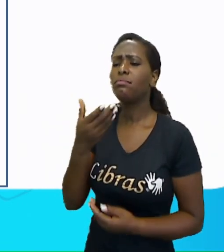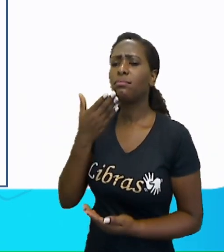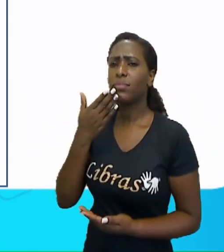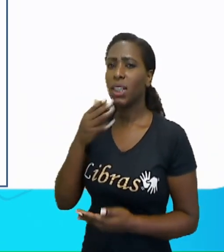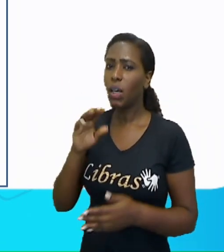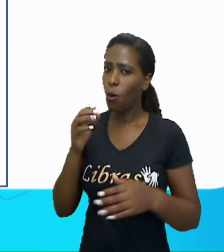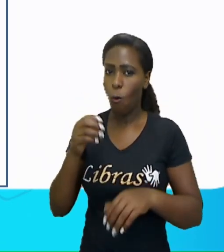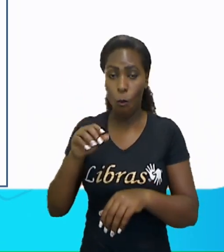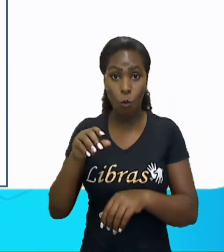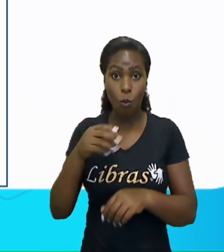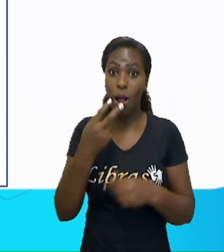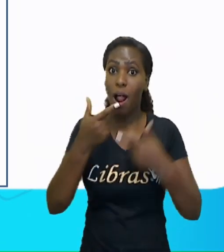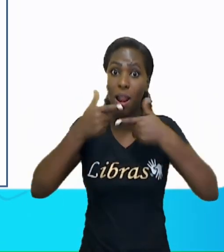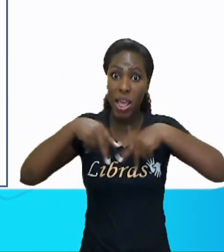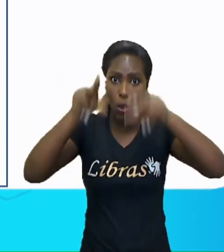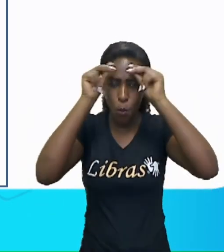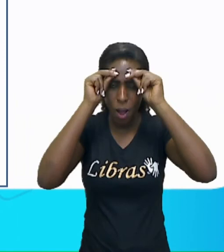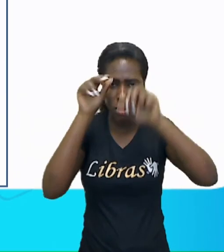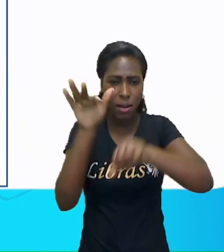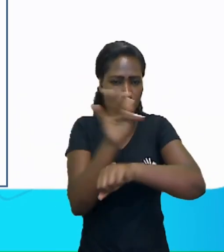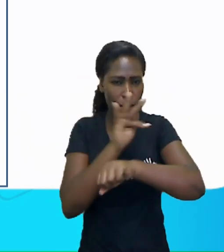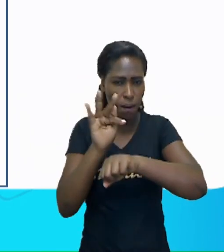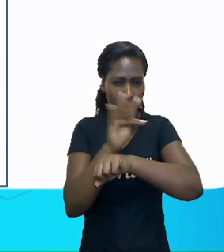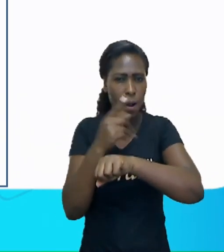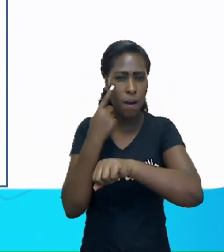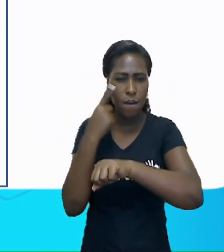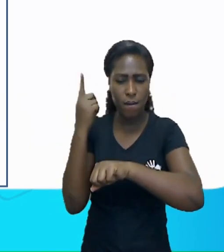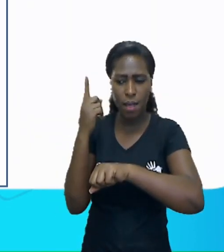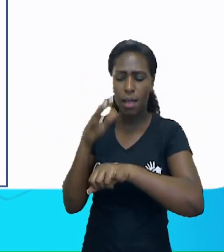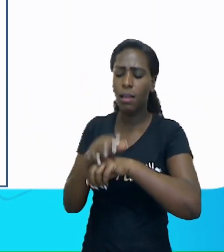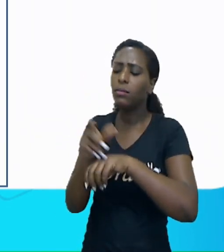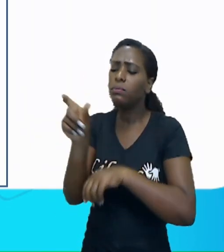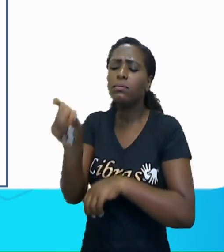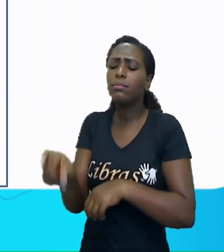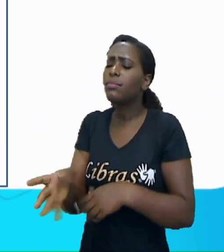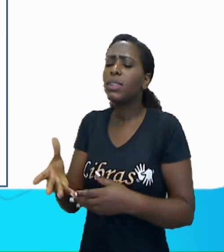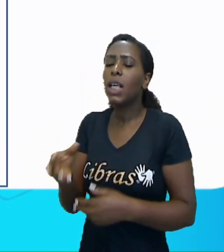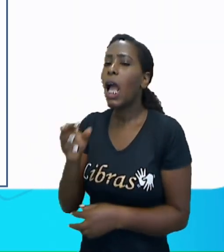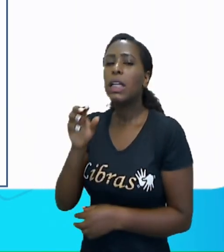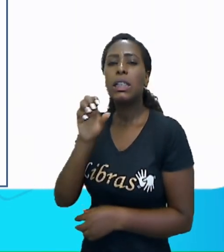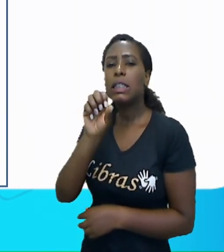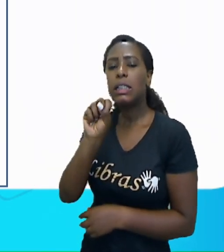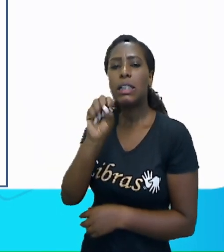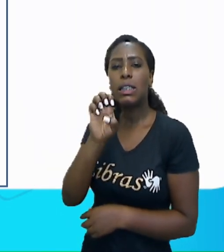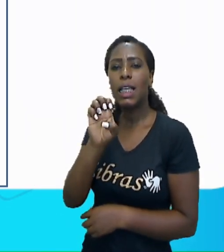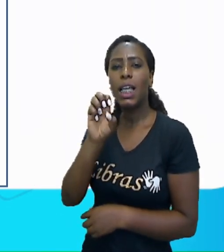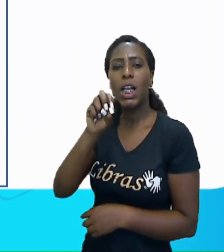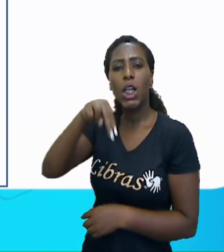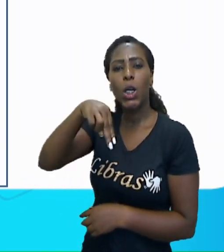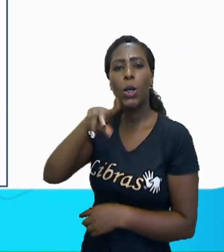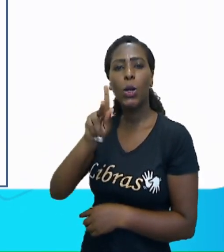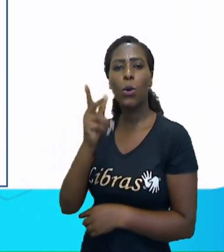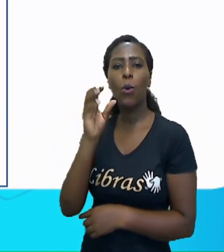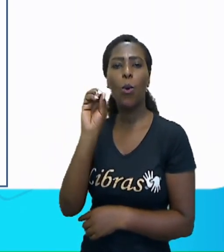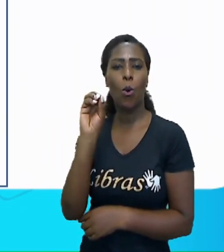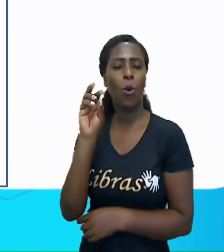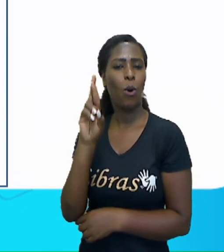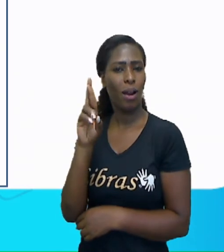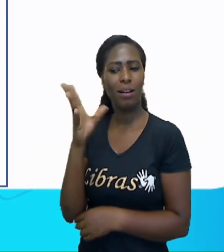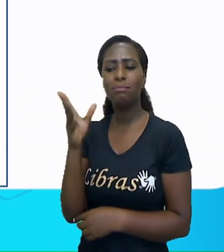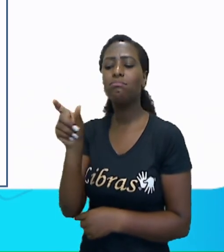tenha a gentileza de enviar-me a tabela de faturamento do último mês, a fim